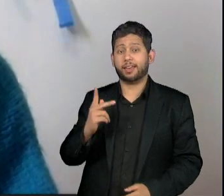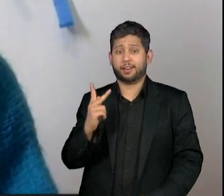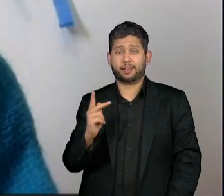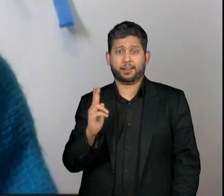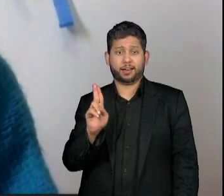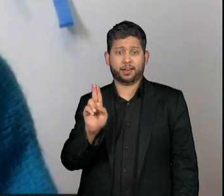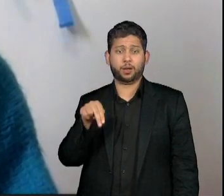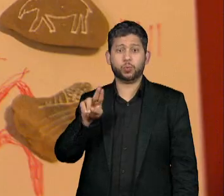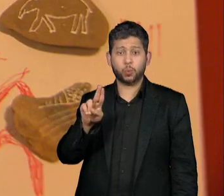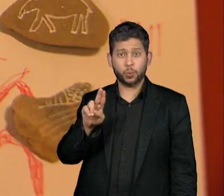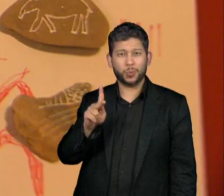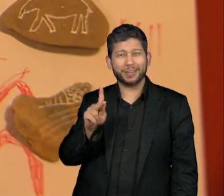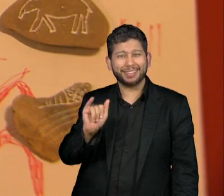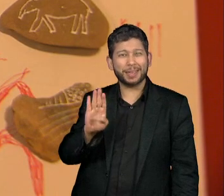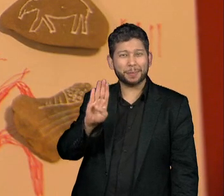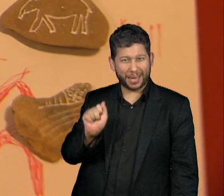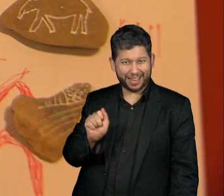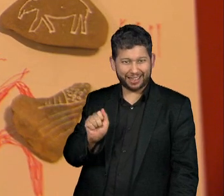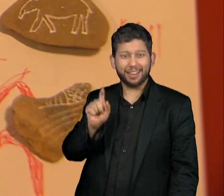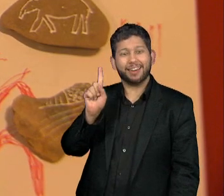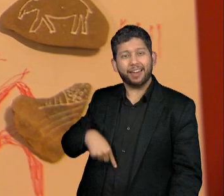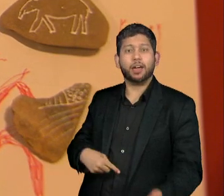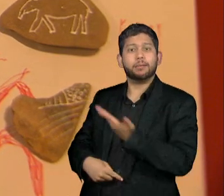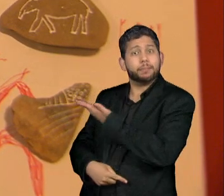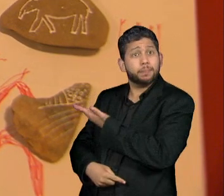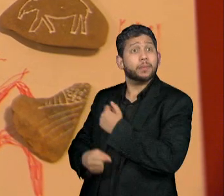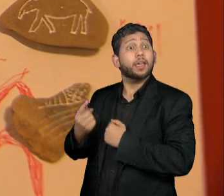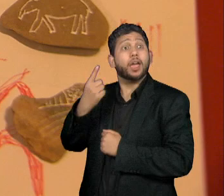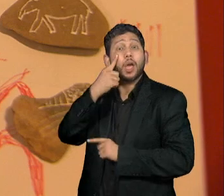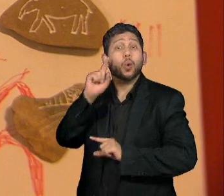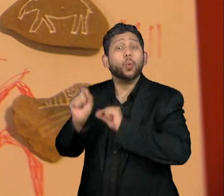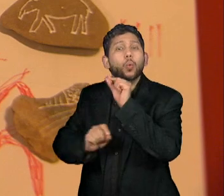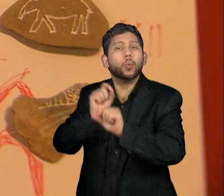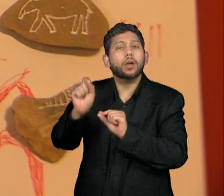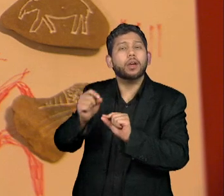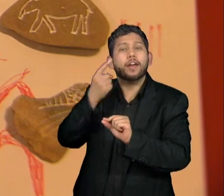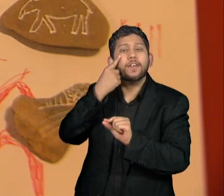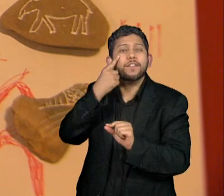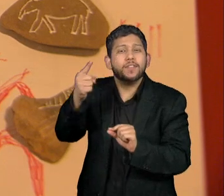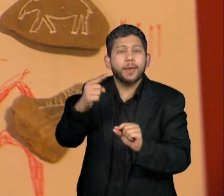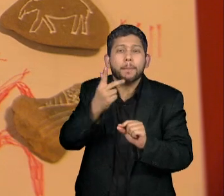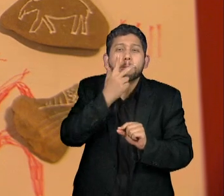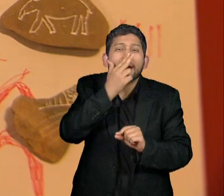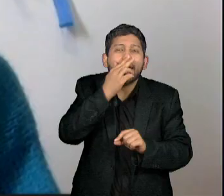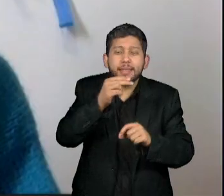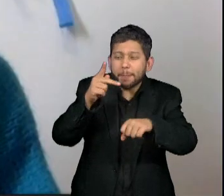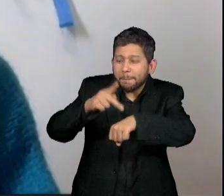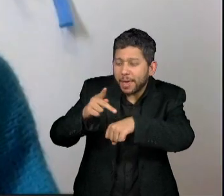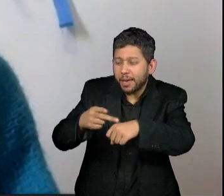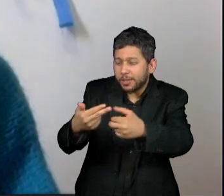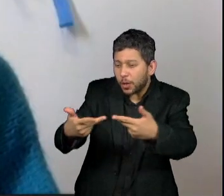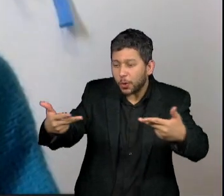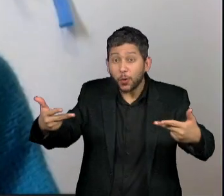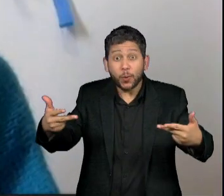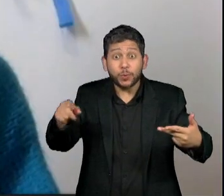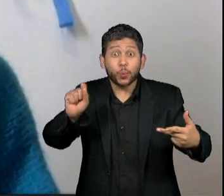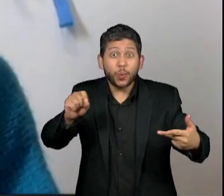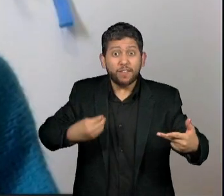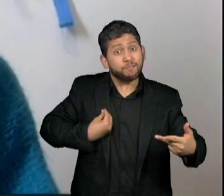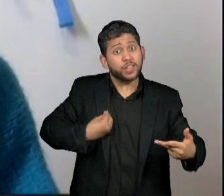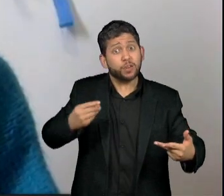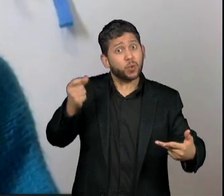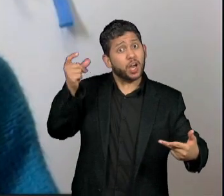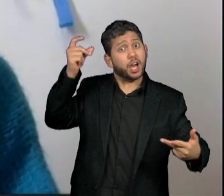Pedras Wapixana. Acreditamos que elas têm vida mesmo, elas falam, elas contam as suas próprias histórias. Elas são testemunhas, digamos,